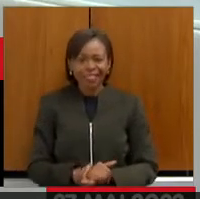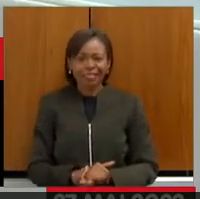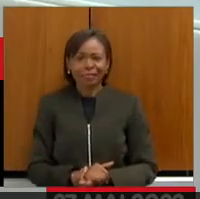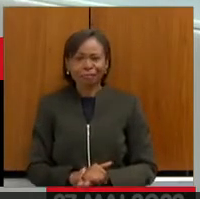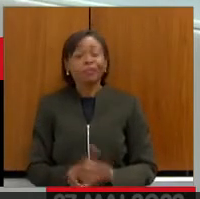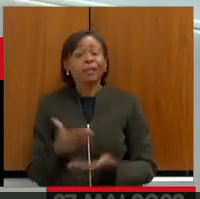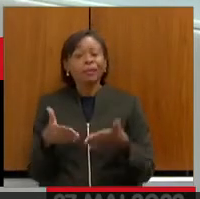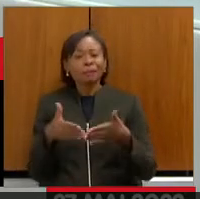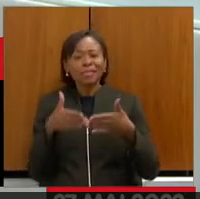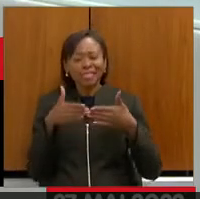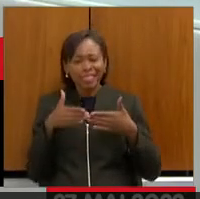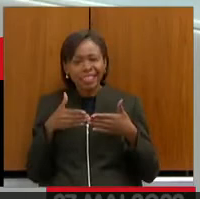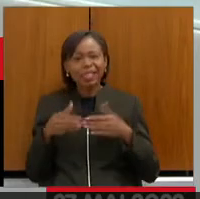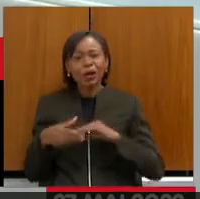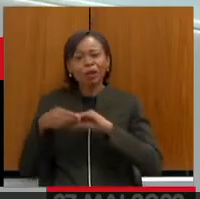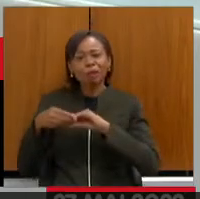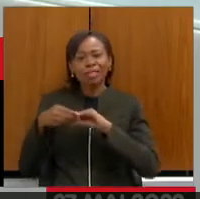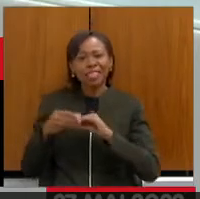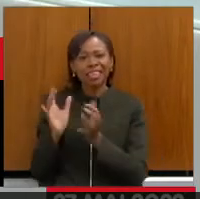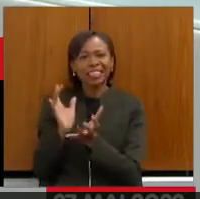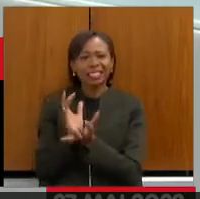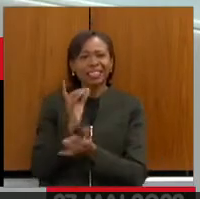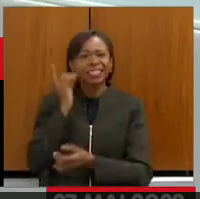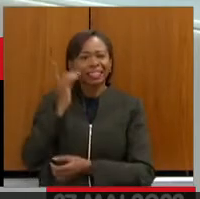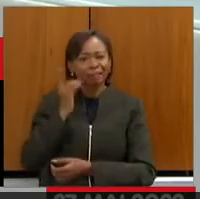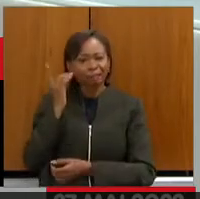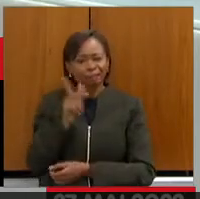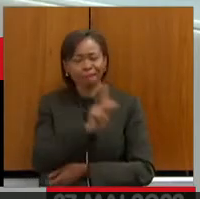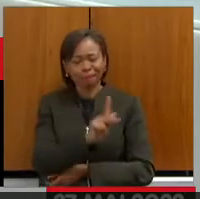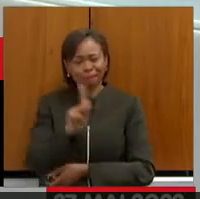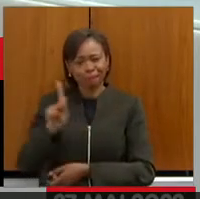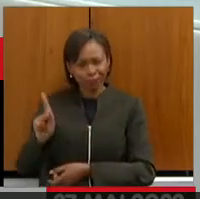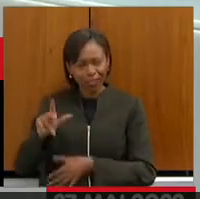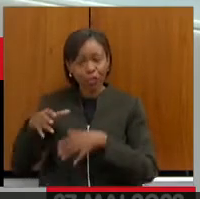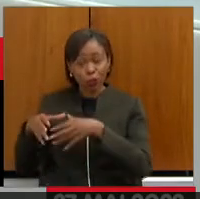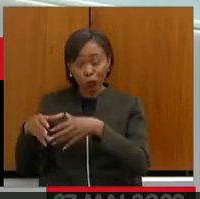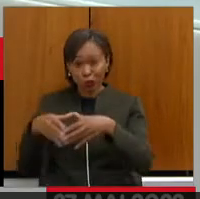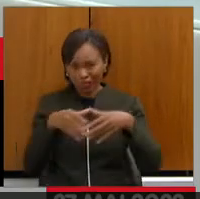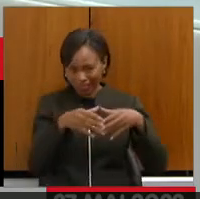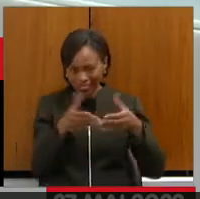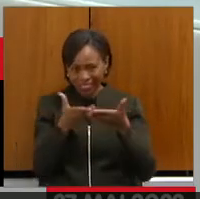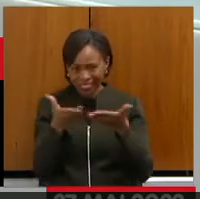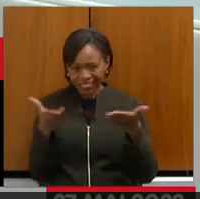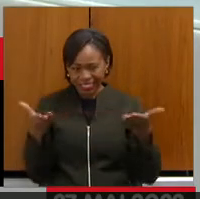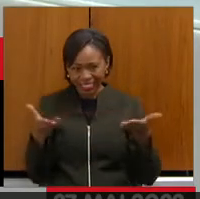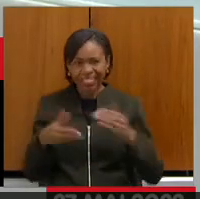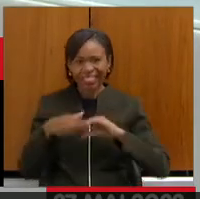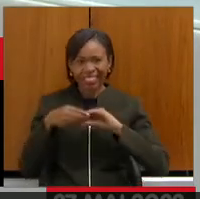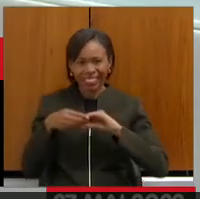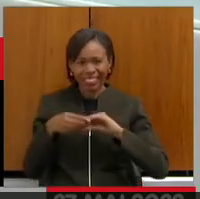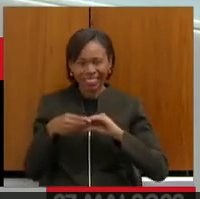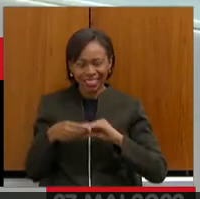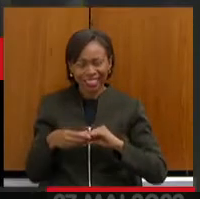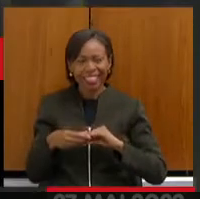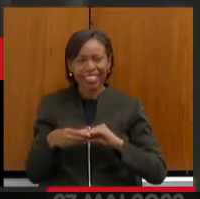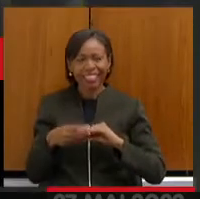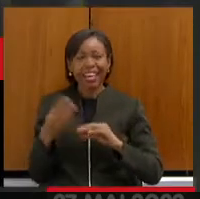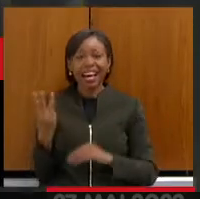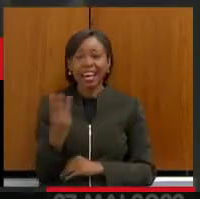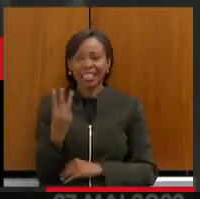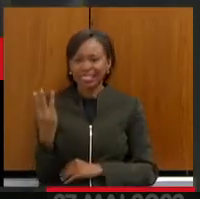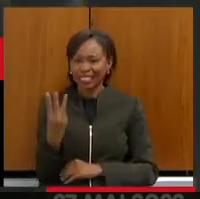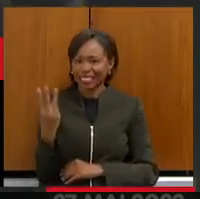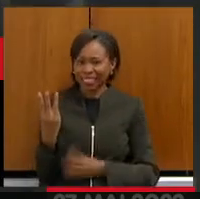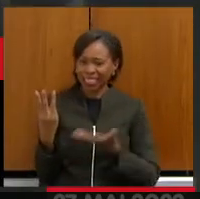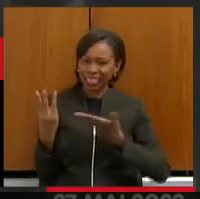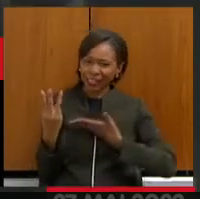pedir licença complementar as deputadas presidentas de comissão é só sal da as três